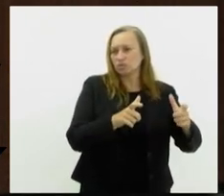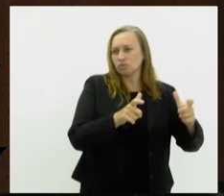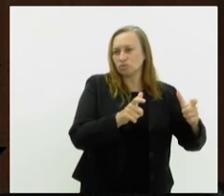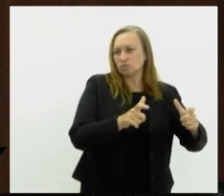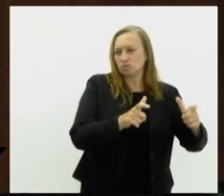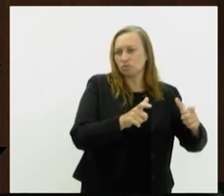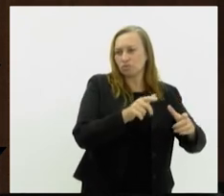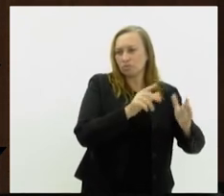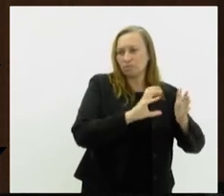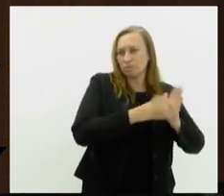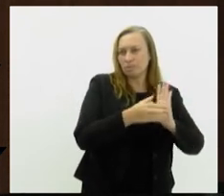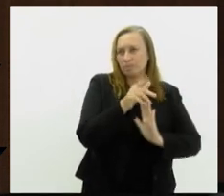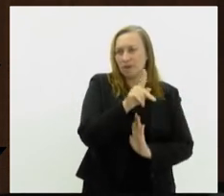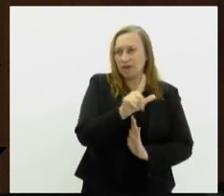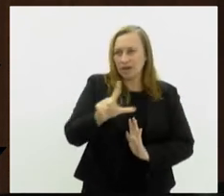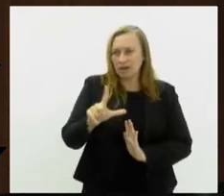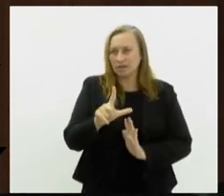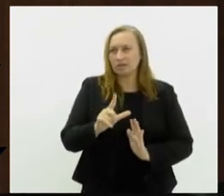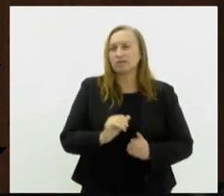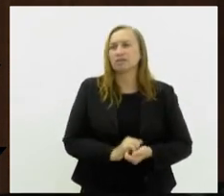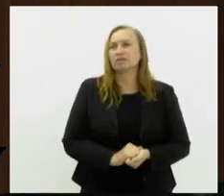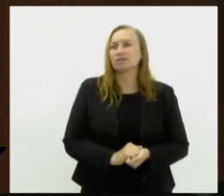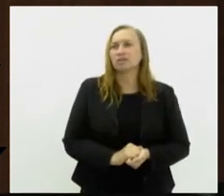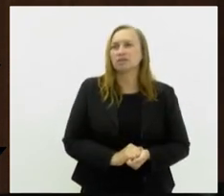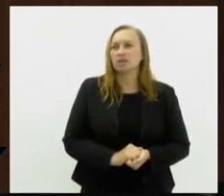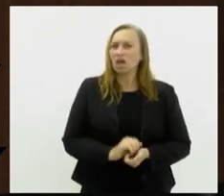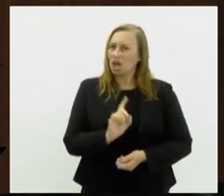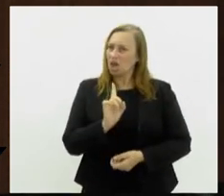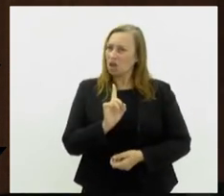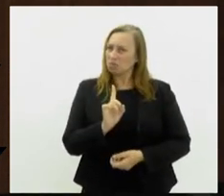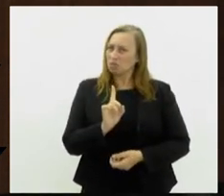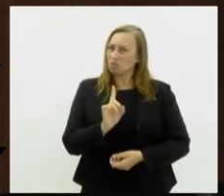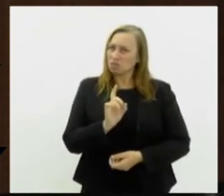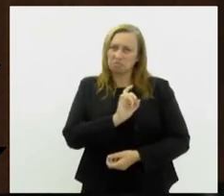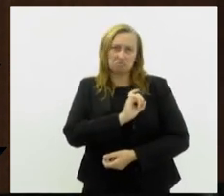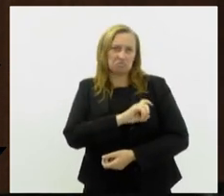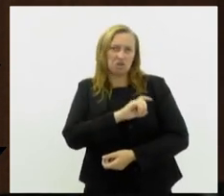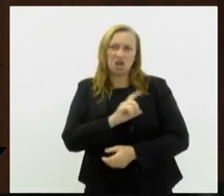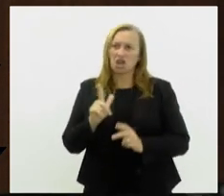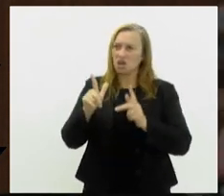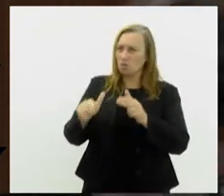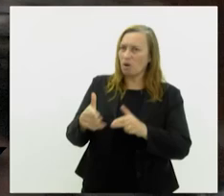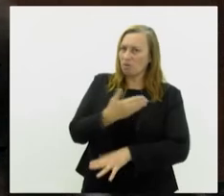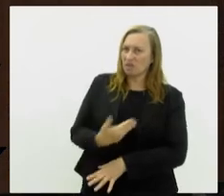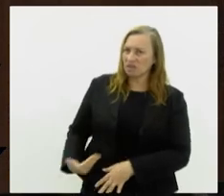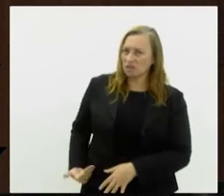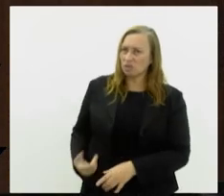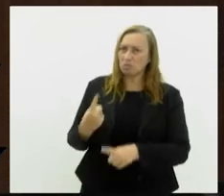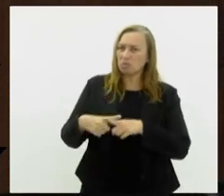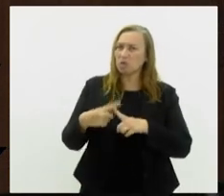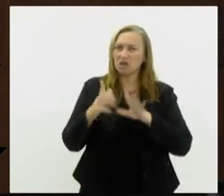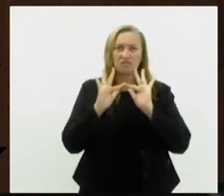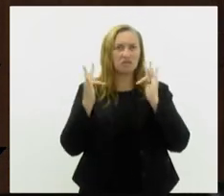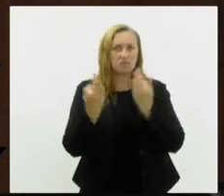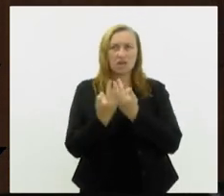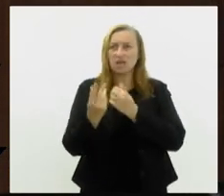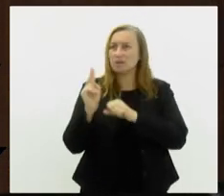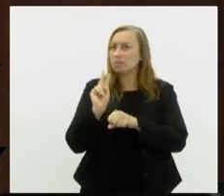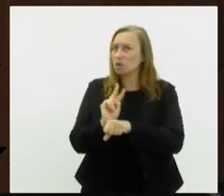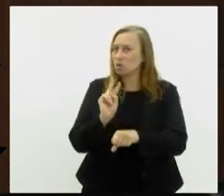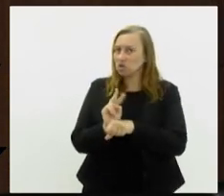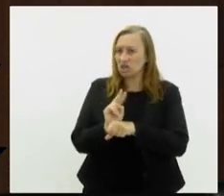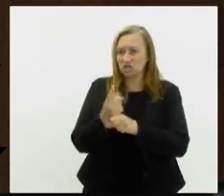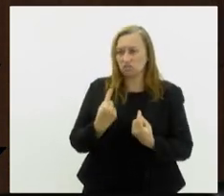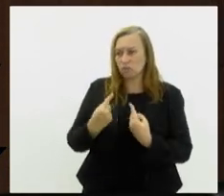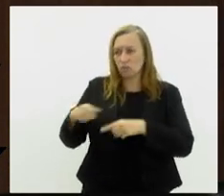da Casa Civil, mesmo estando de licença. Eu não vou ser baixa nem covarde, como o governador foi comigo, porque família não se ataca. Eu não vou tacar a esposa, não vou tacar